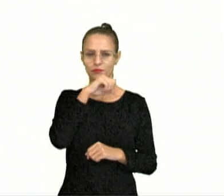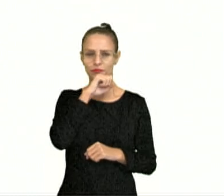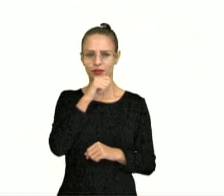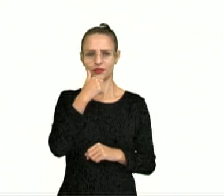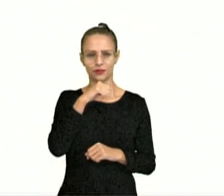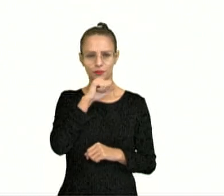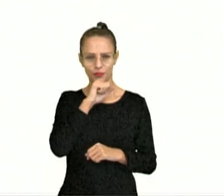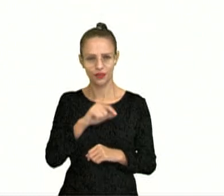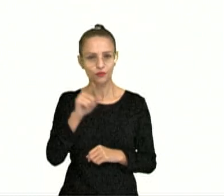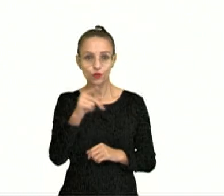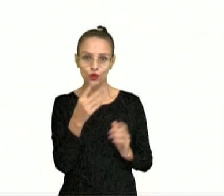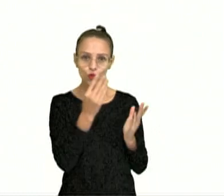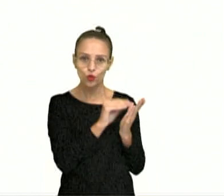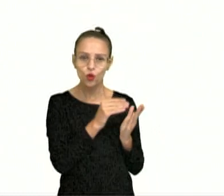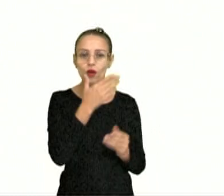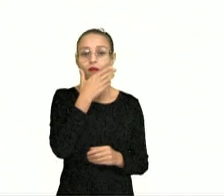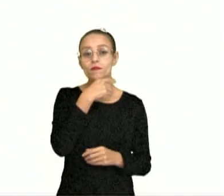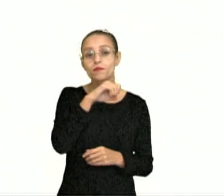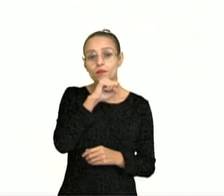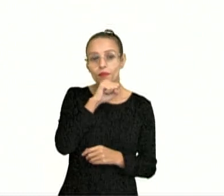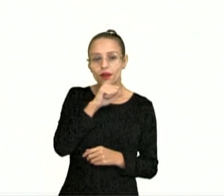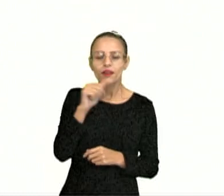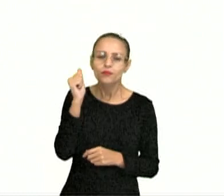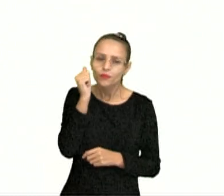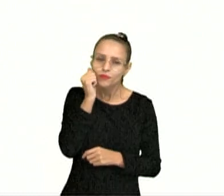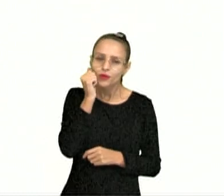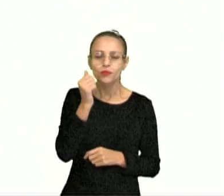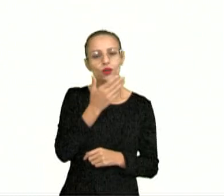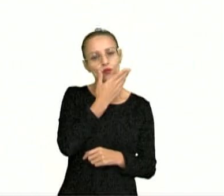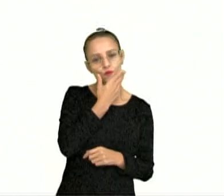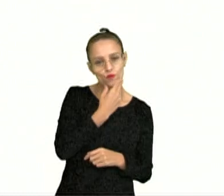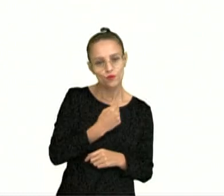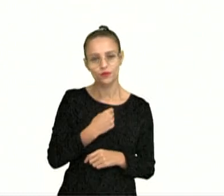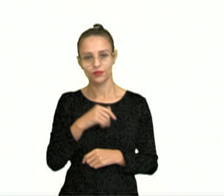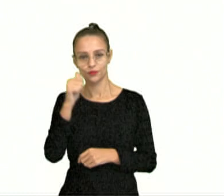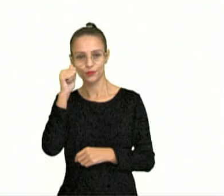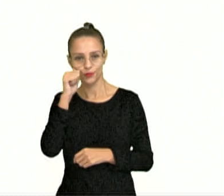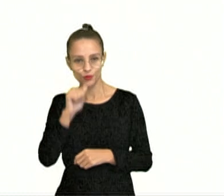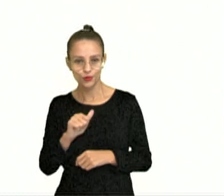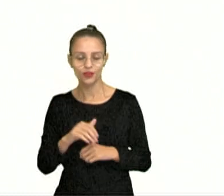você poderia ter colocado pais, homem, mulher,